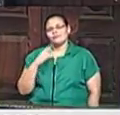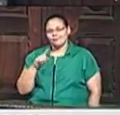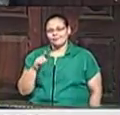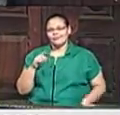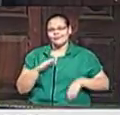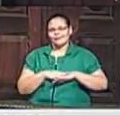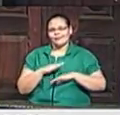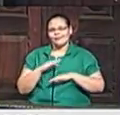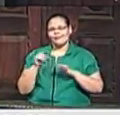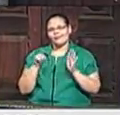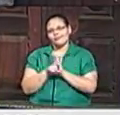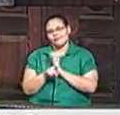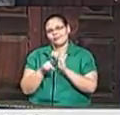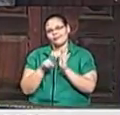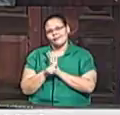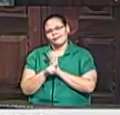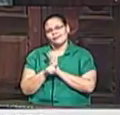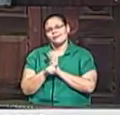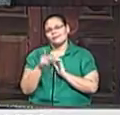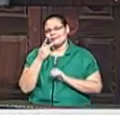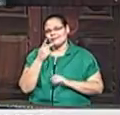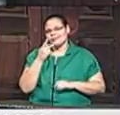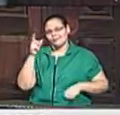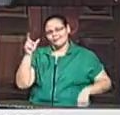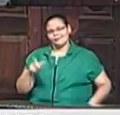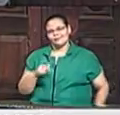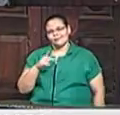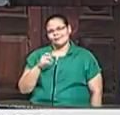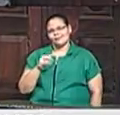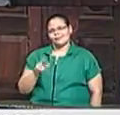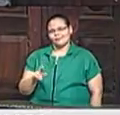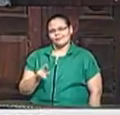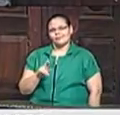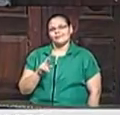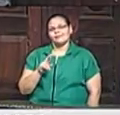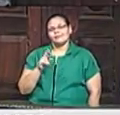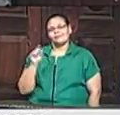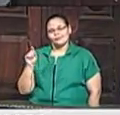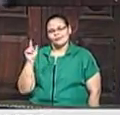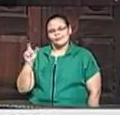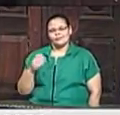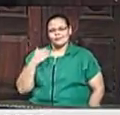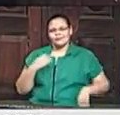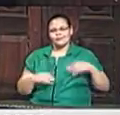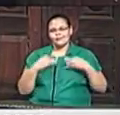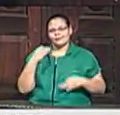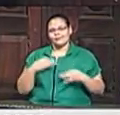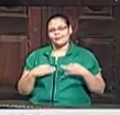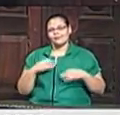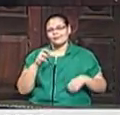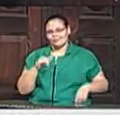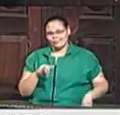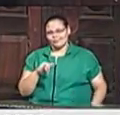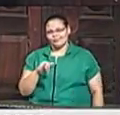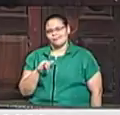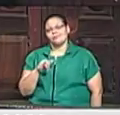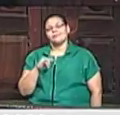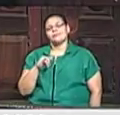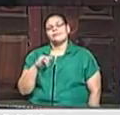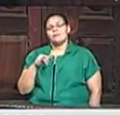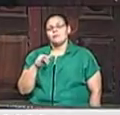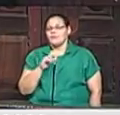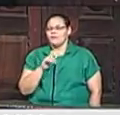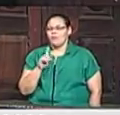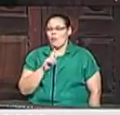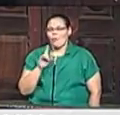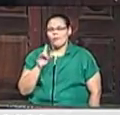indagado, disse o Procurador-Geral de Justiça que caso, e aí